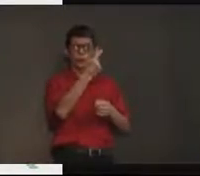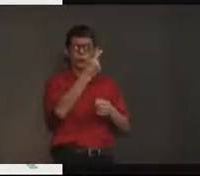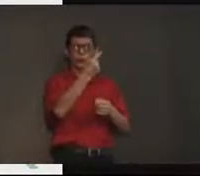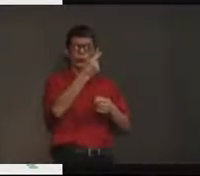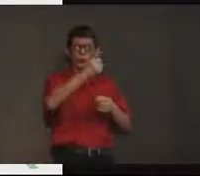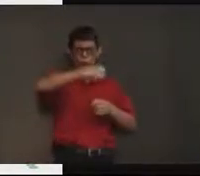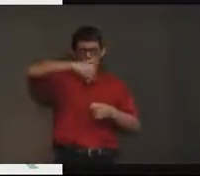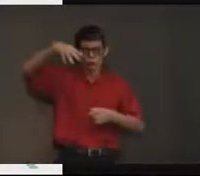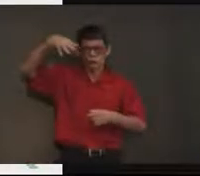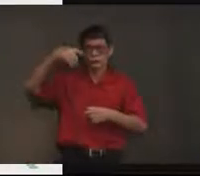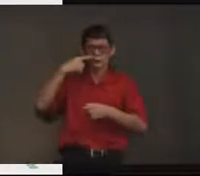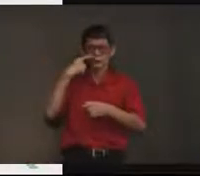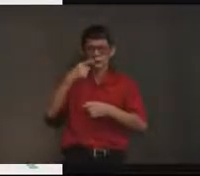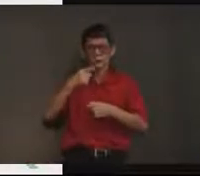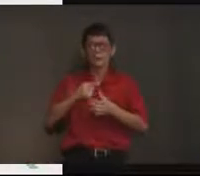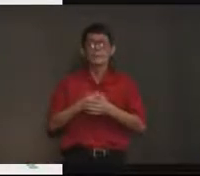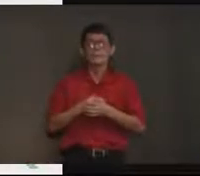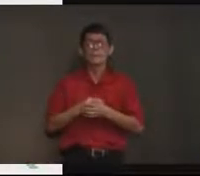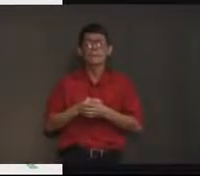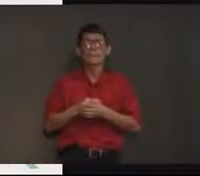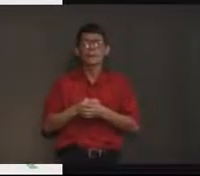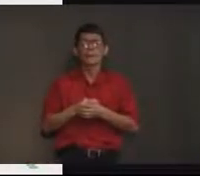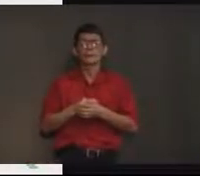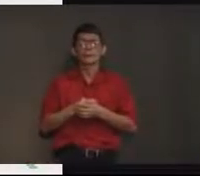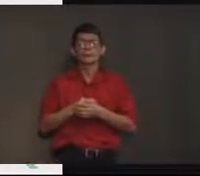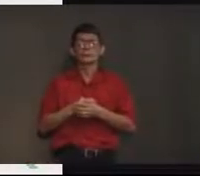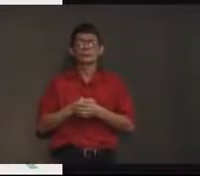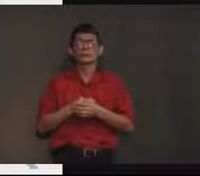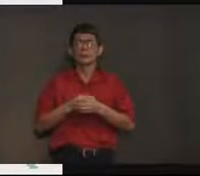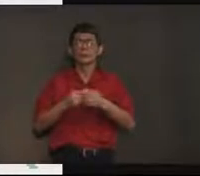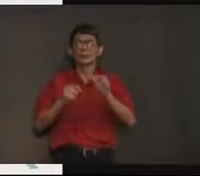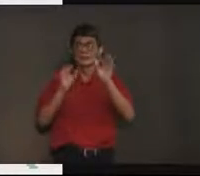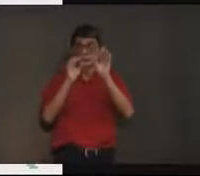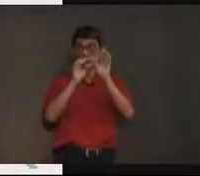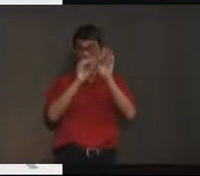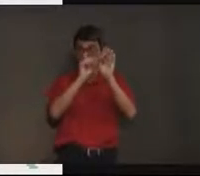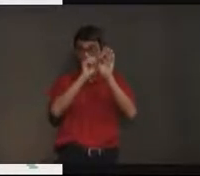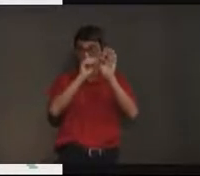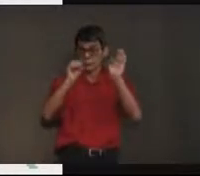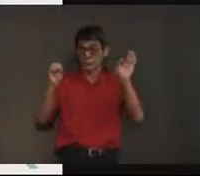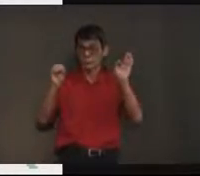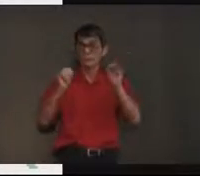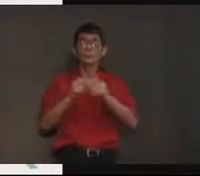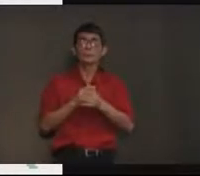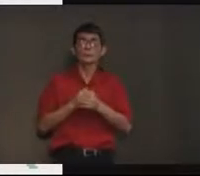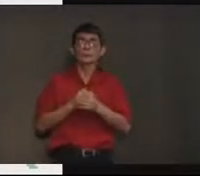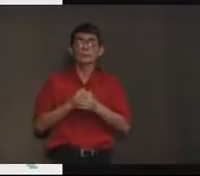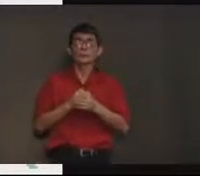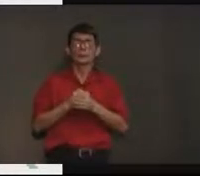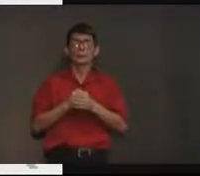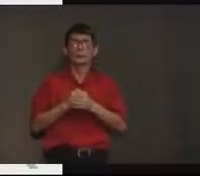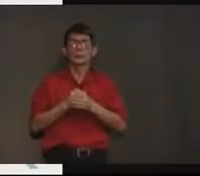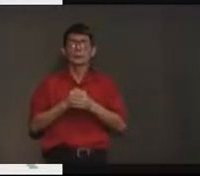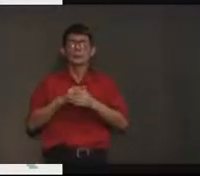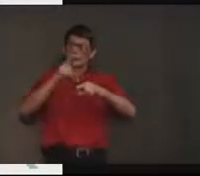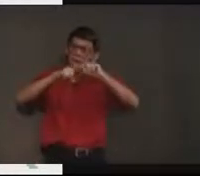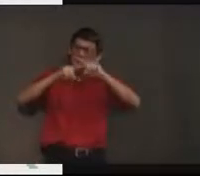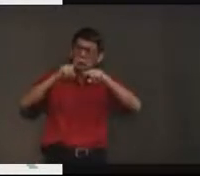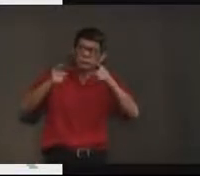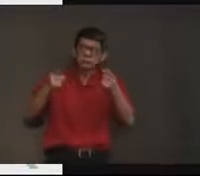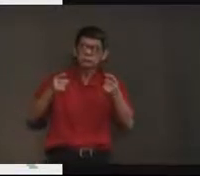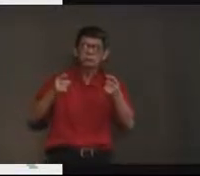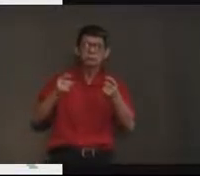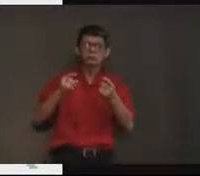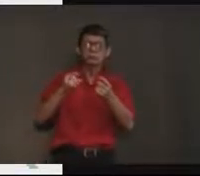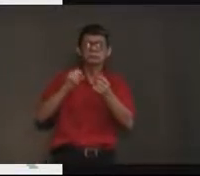esquerda eles focam numa fibra por exemplo não tem não material tipo calcita